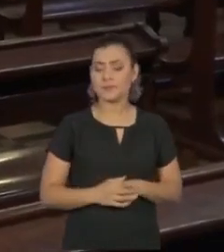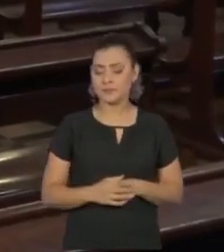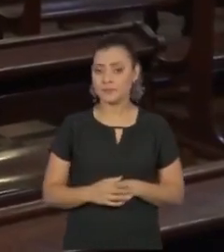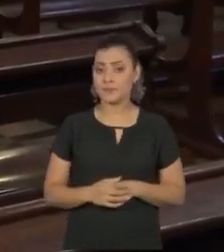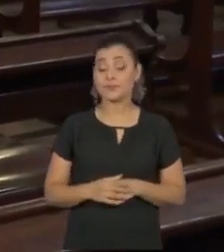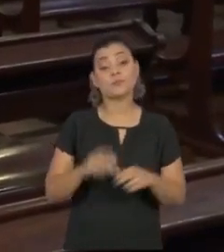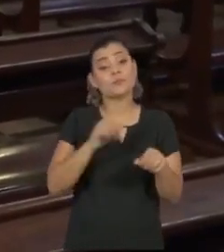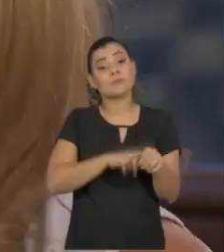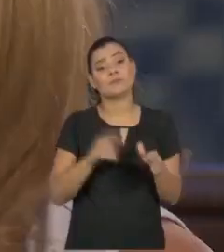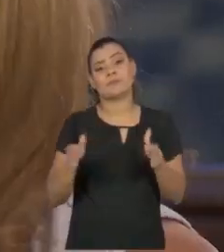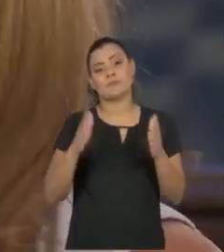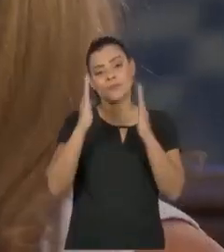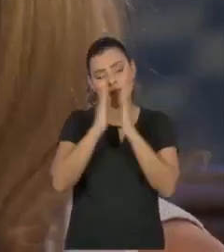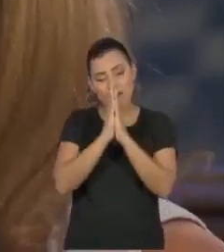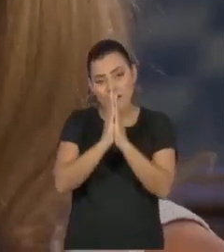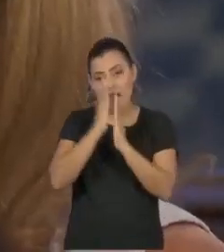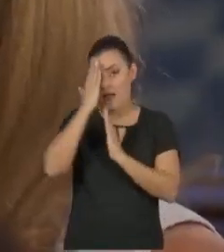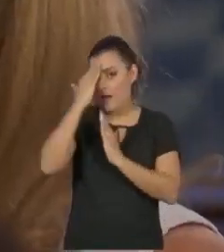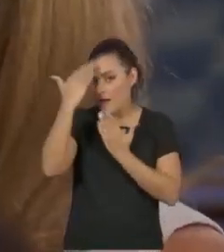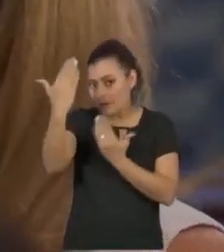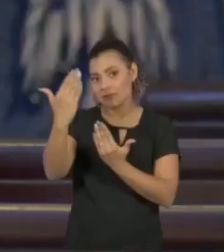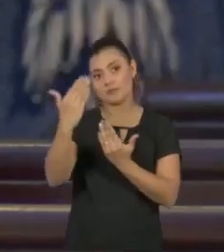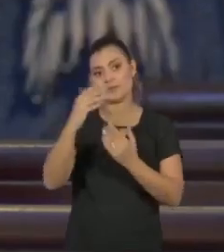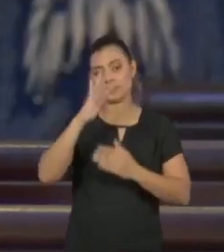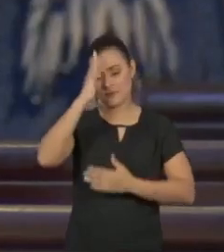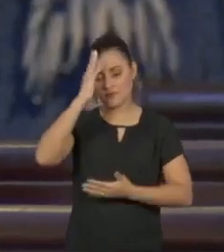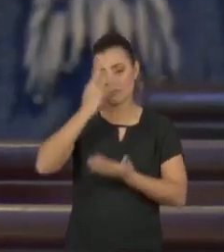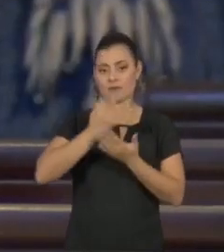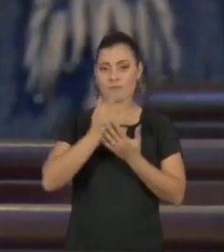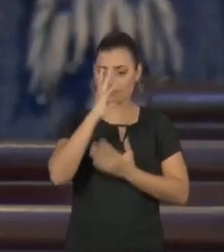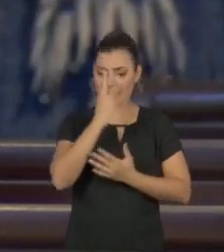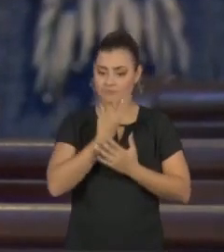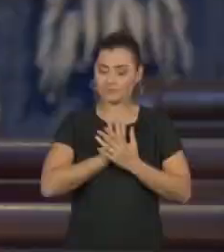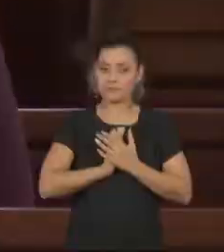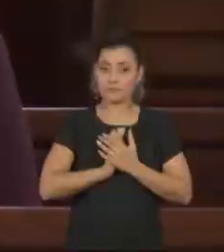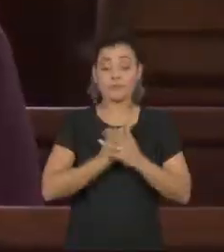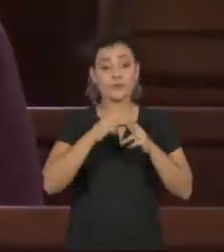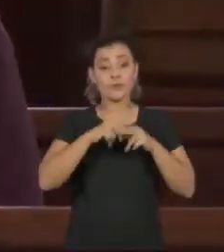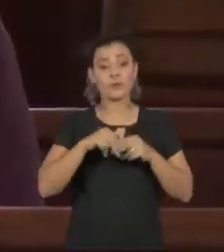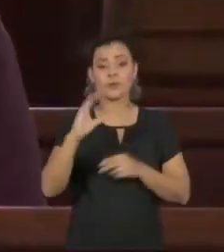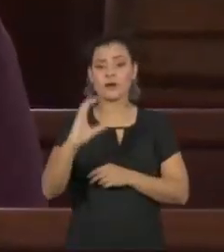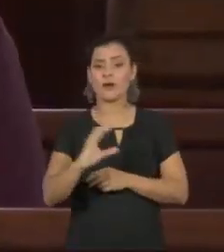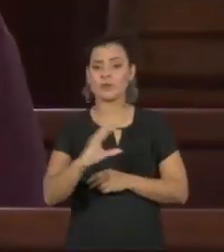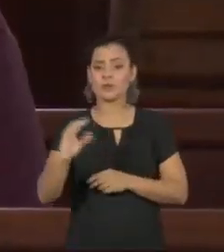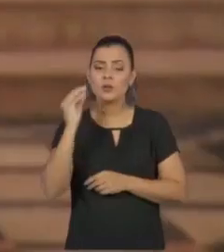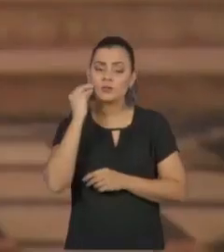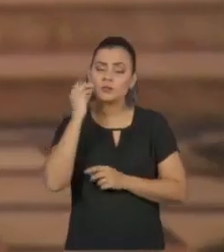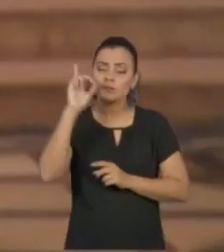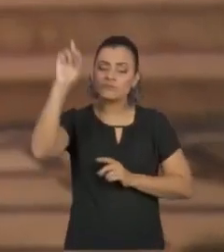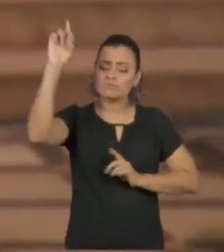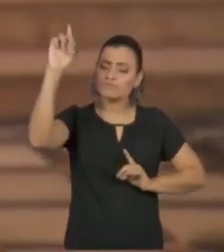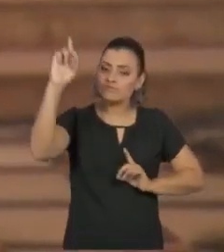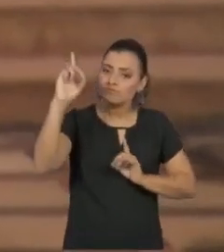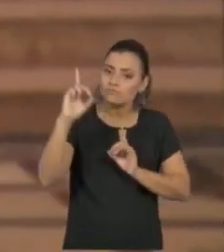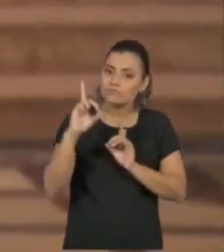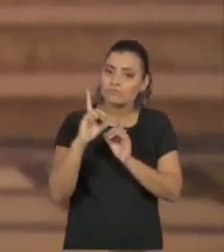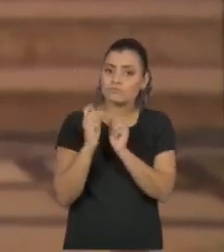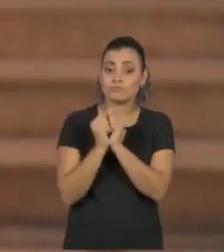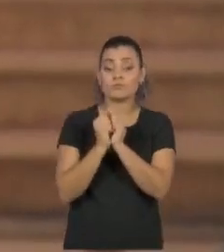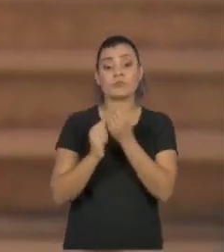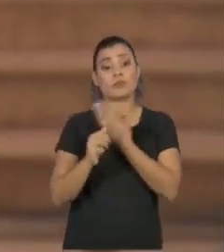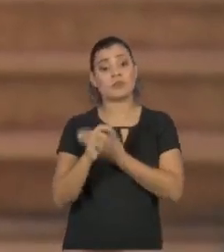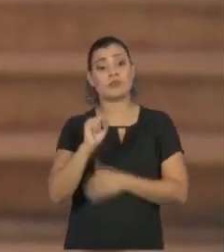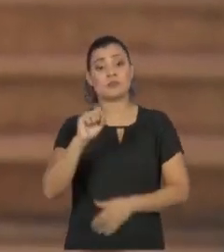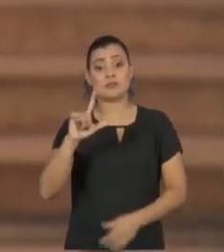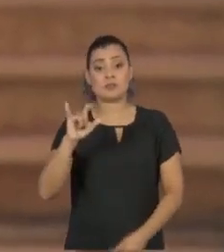momento de agradecer e renovar a fé. É na missa que os católicos tentam se aproximar de Deus. Fiel, Silas frequenta a